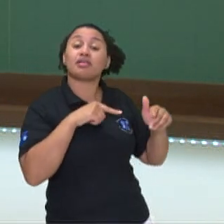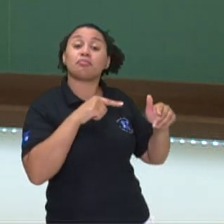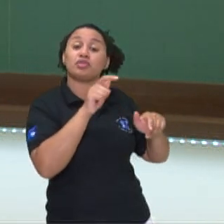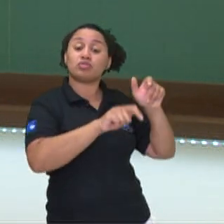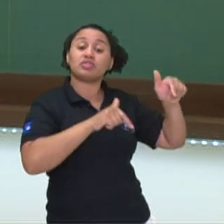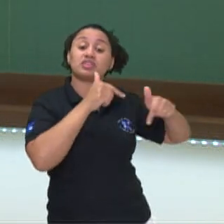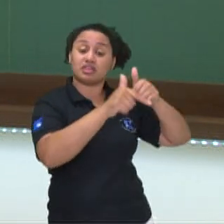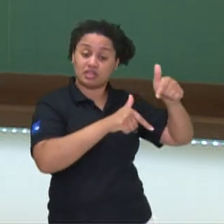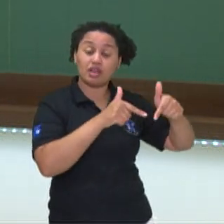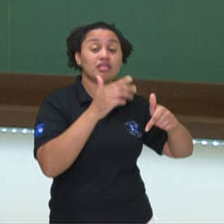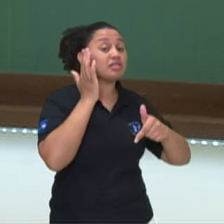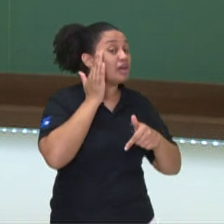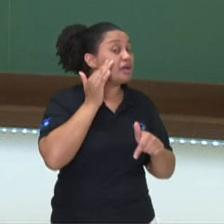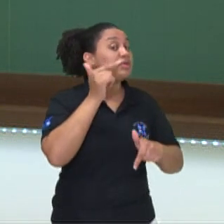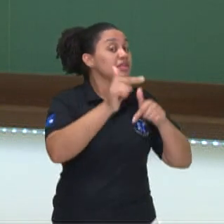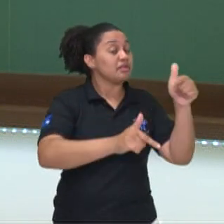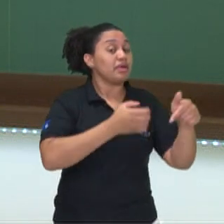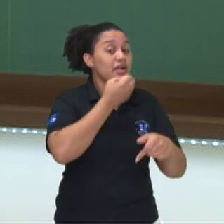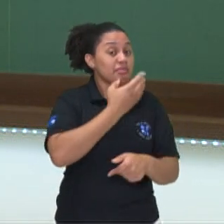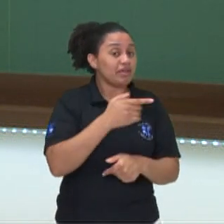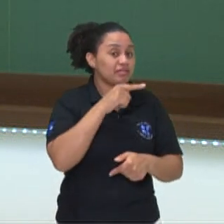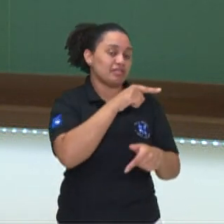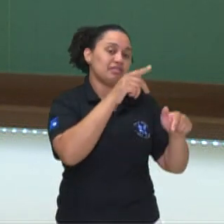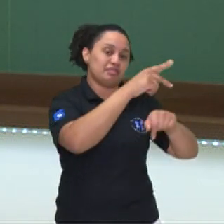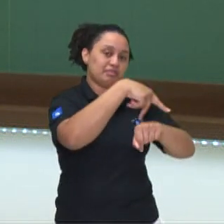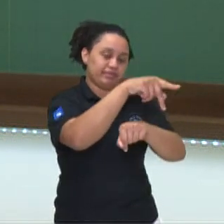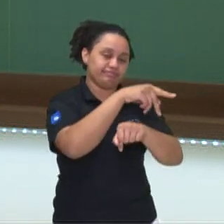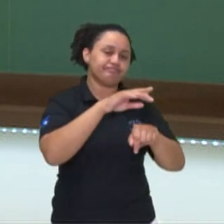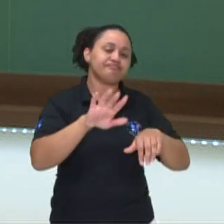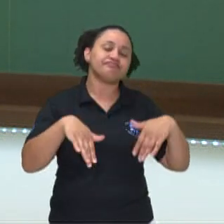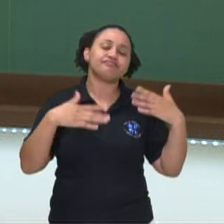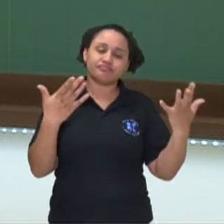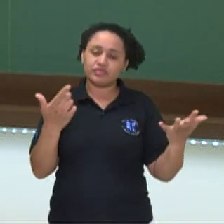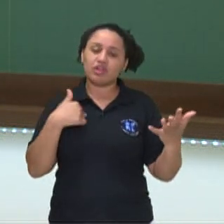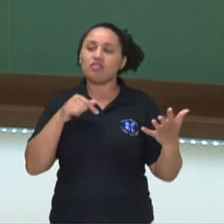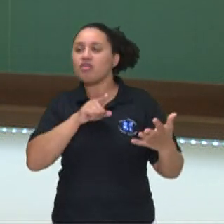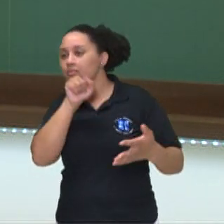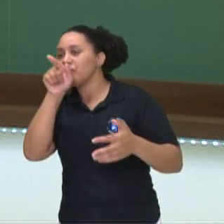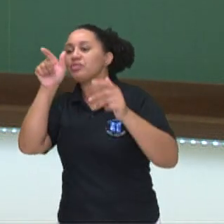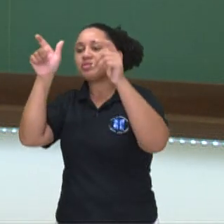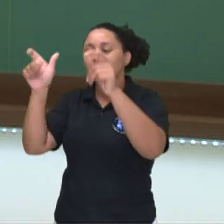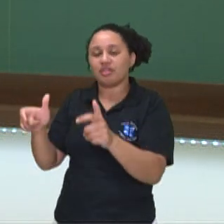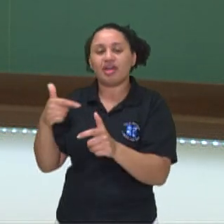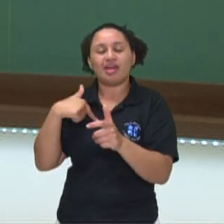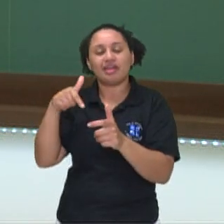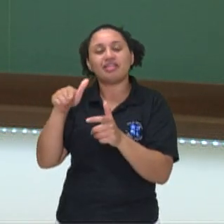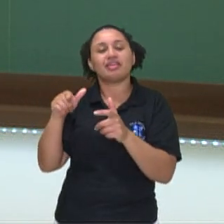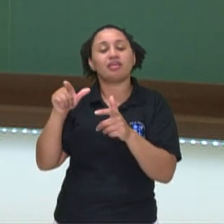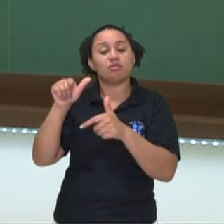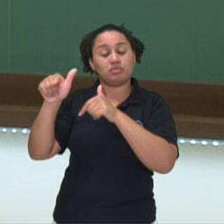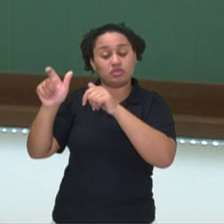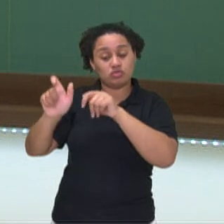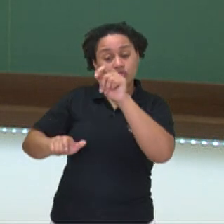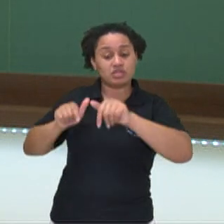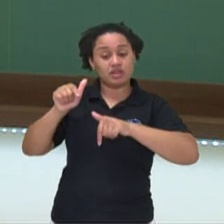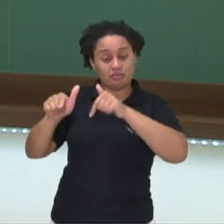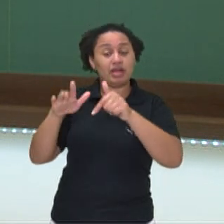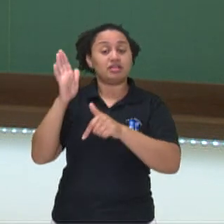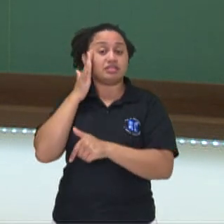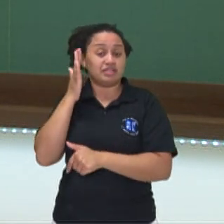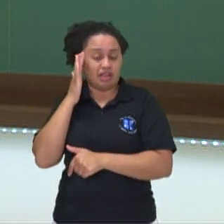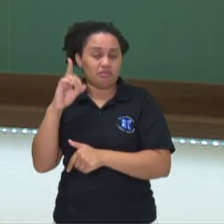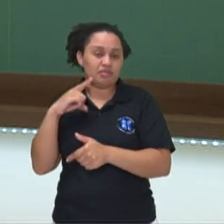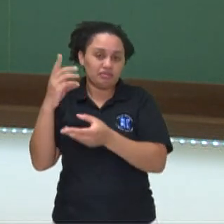qualificada para se estabelecerem nesses países. Logo, elas vão para outras áreas onde a mão de obra seja mais qualificada. Não